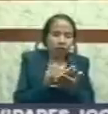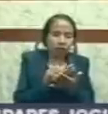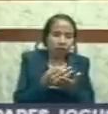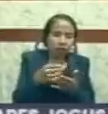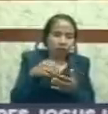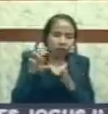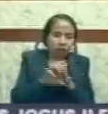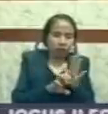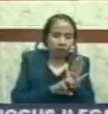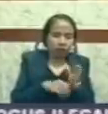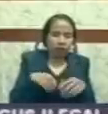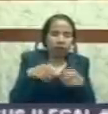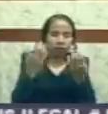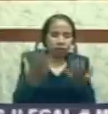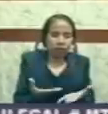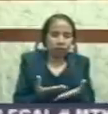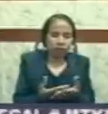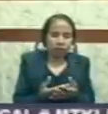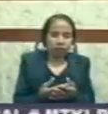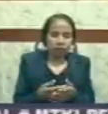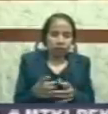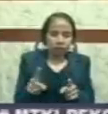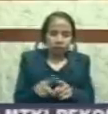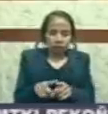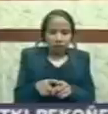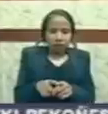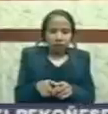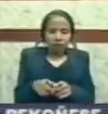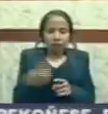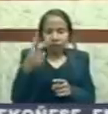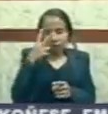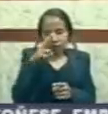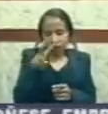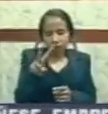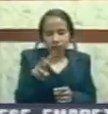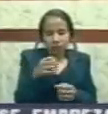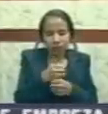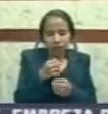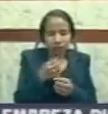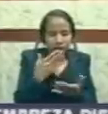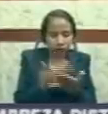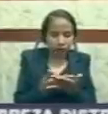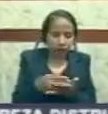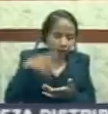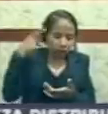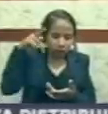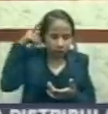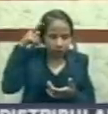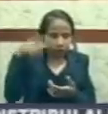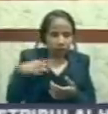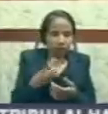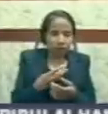Nem idenemos, né? Alo melhoria a halo dia cliutan política. Ida be